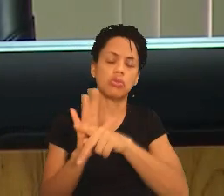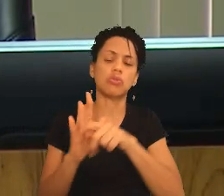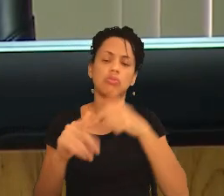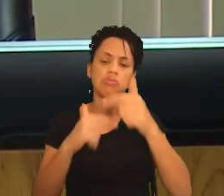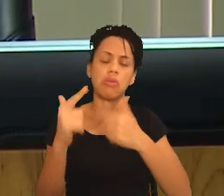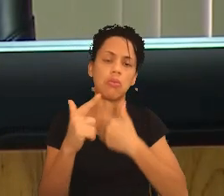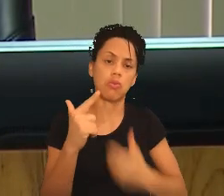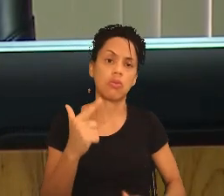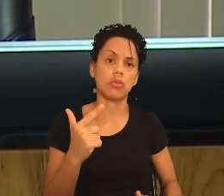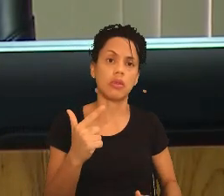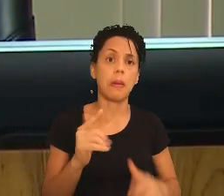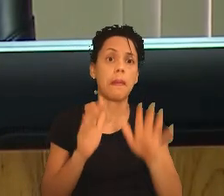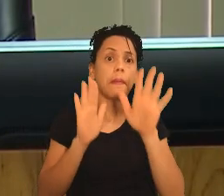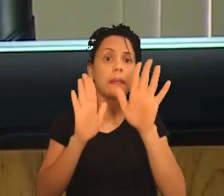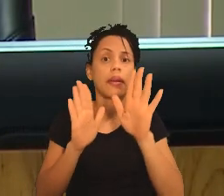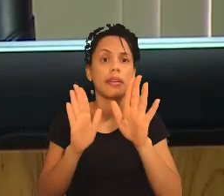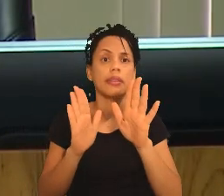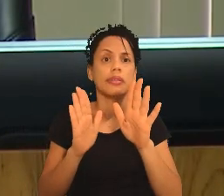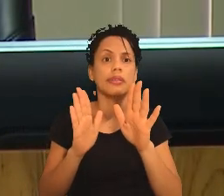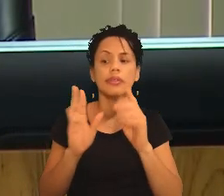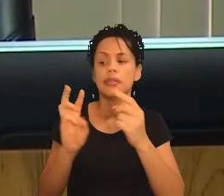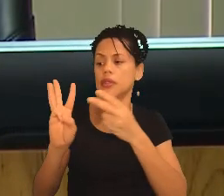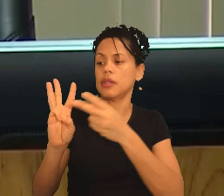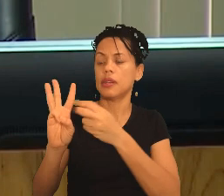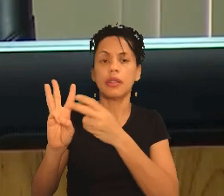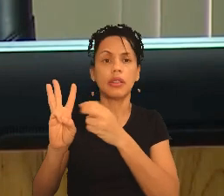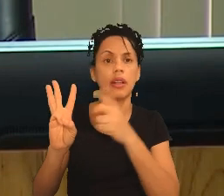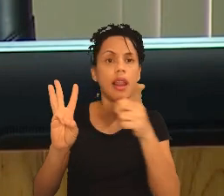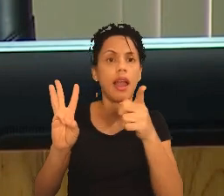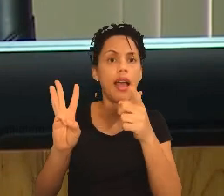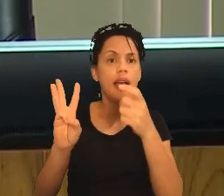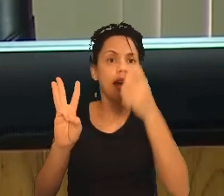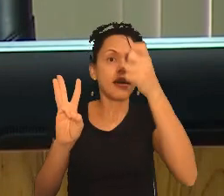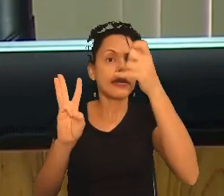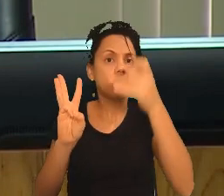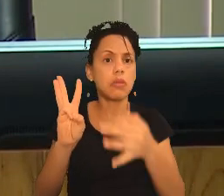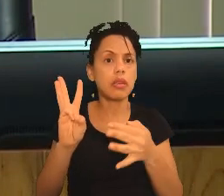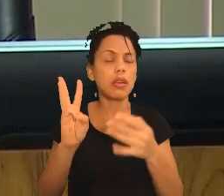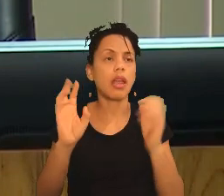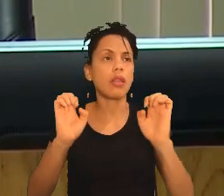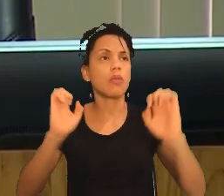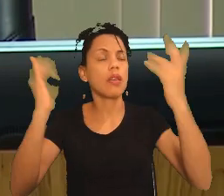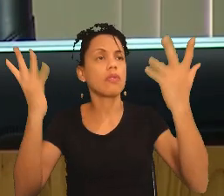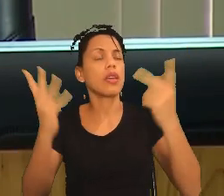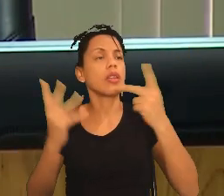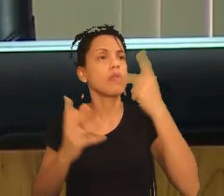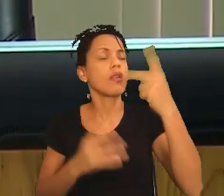pessoas, né, com vários líderes políticos do nosso país, com várias comunidades tradicionais.